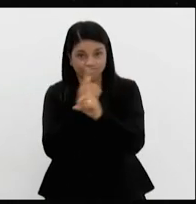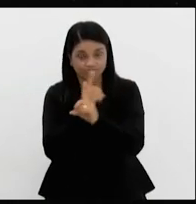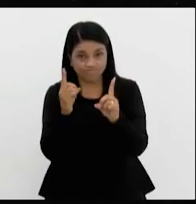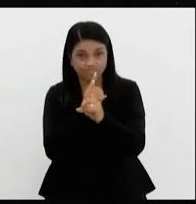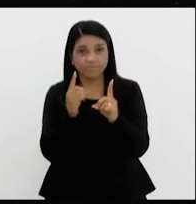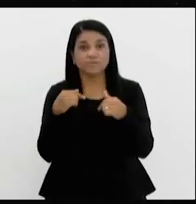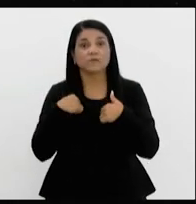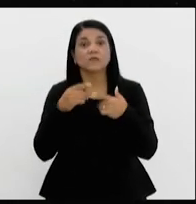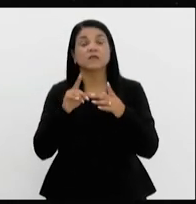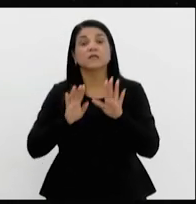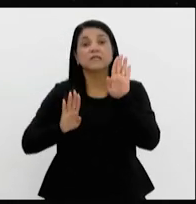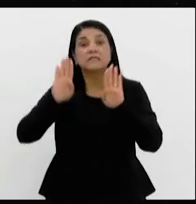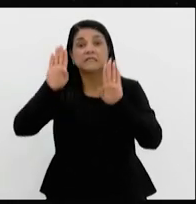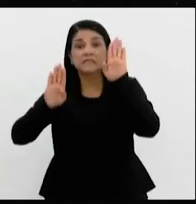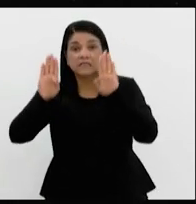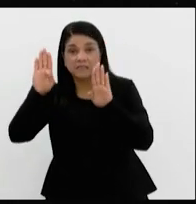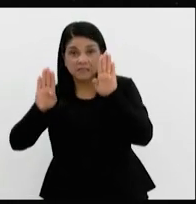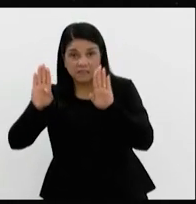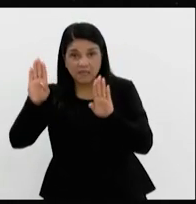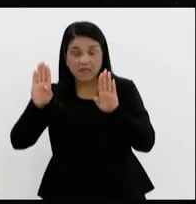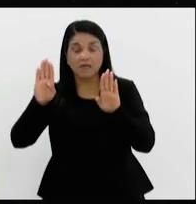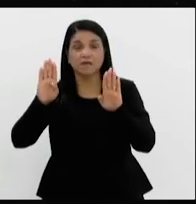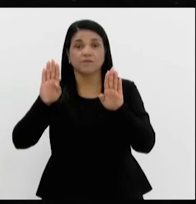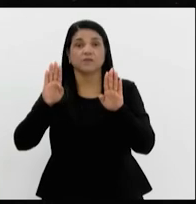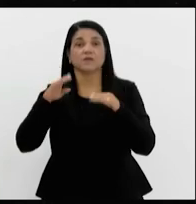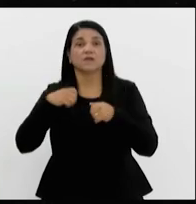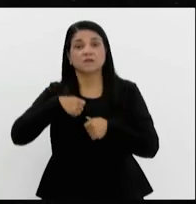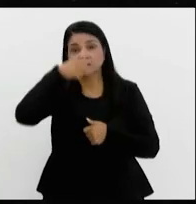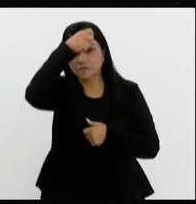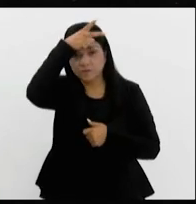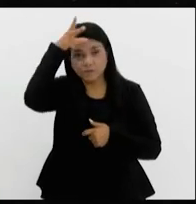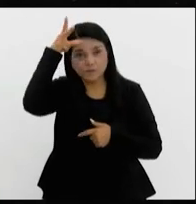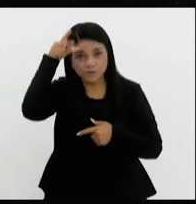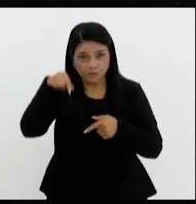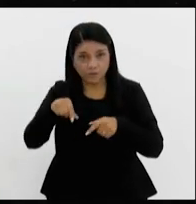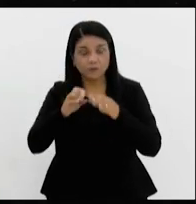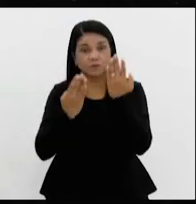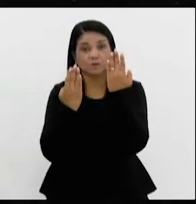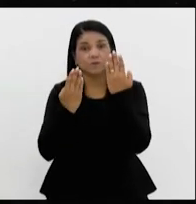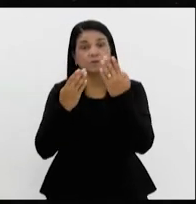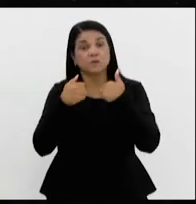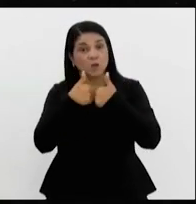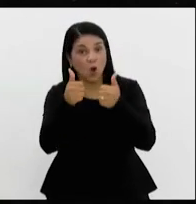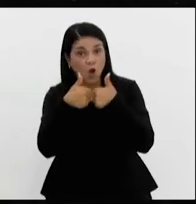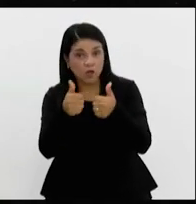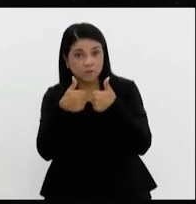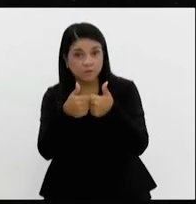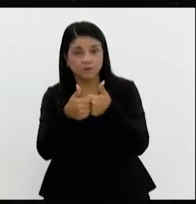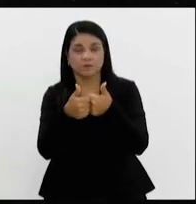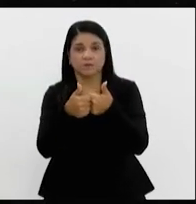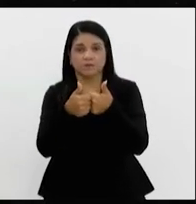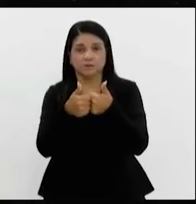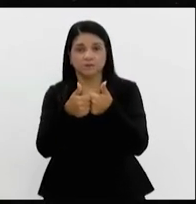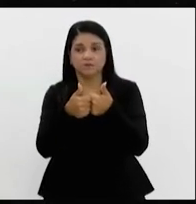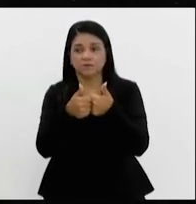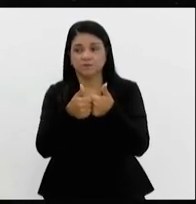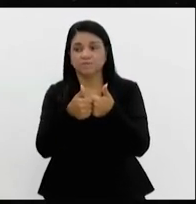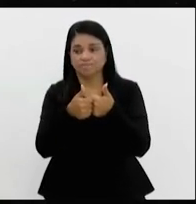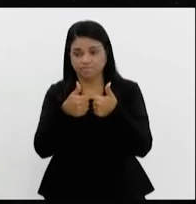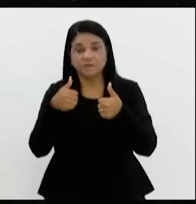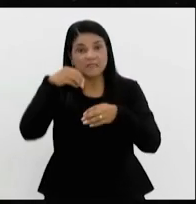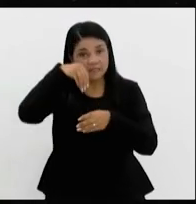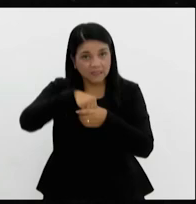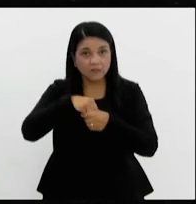eu ia fazer, licitar as linhas municipais, que fosse uma, mas eu iria sim fazer